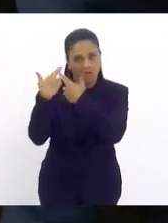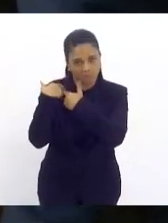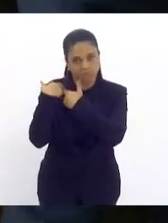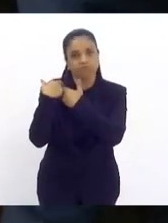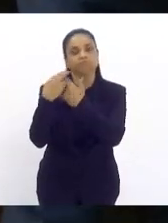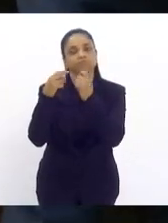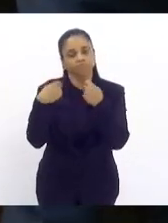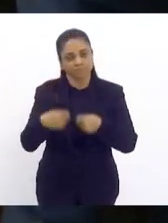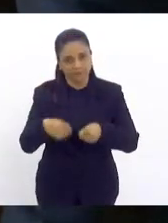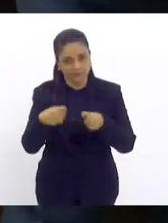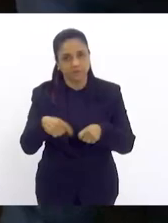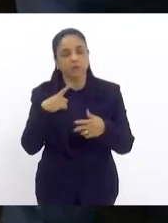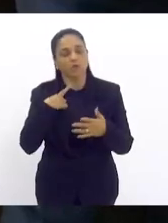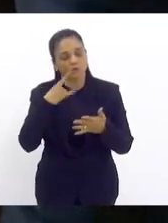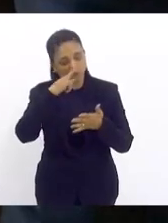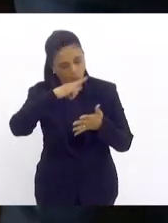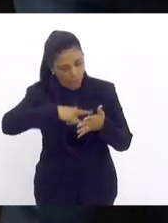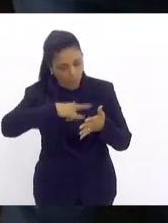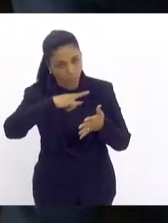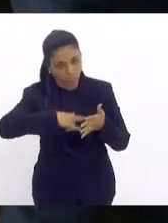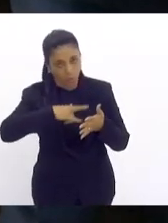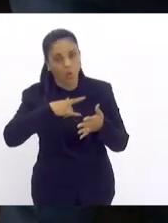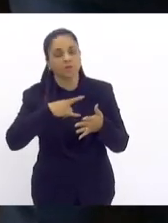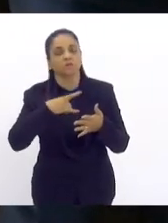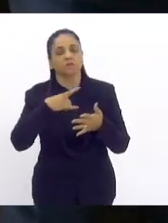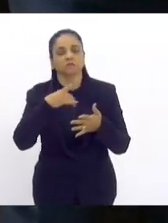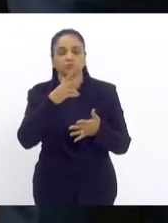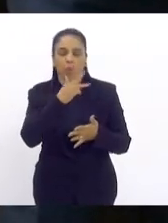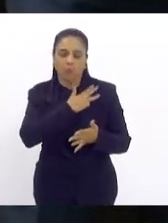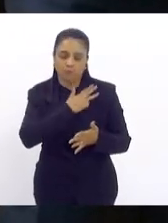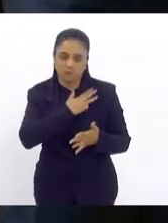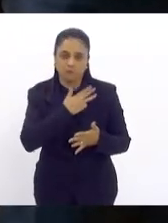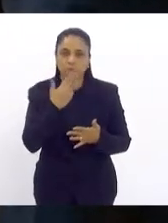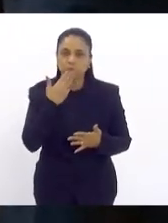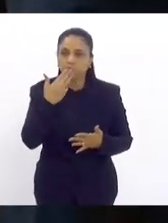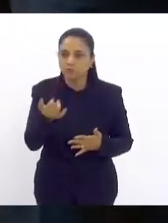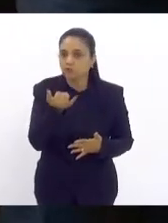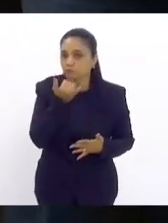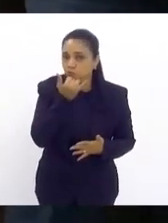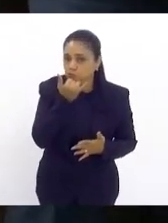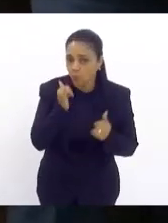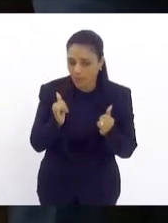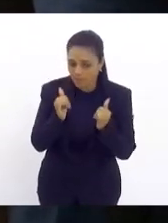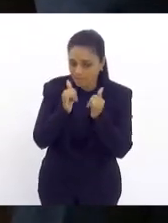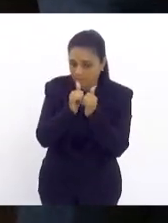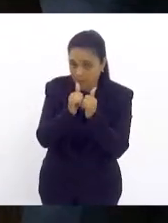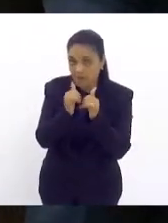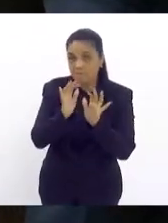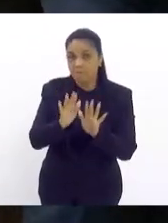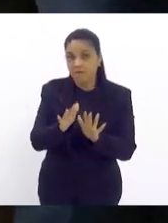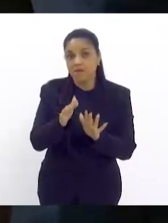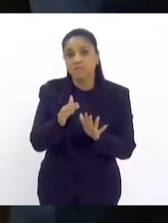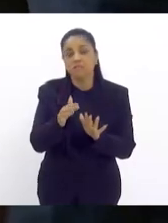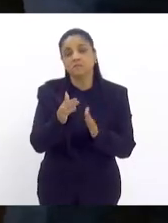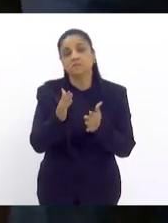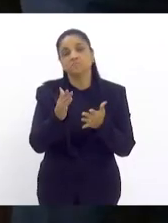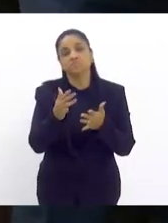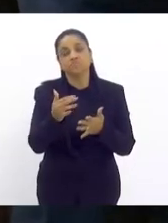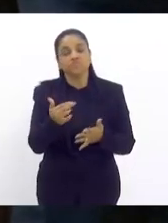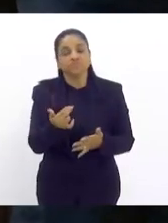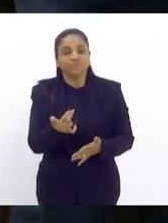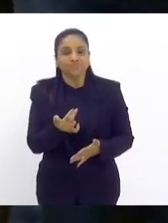houve uma nota eu vi essa nota do presidente se desculpando o que para mim é não deveria ter sido feito